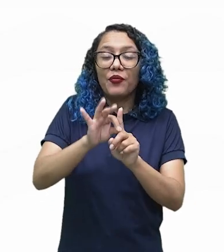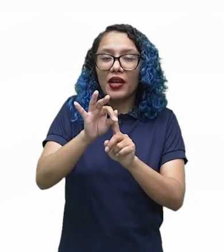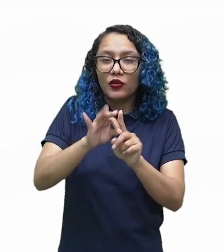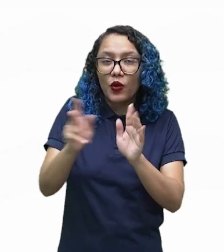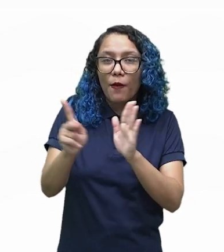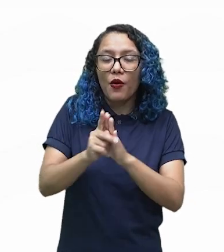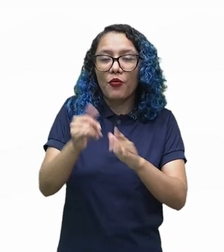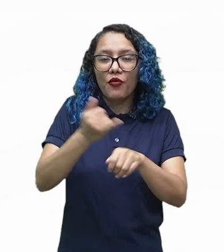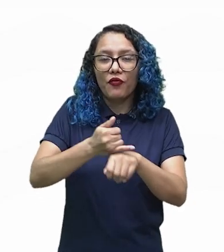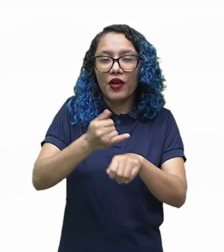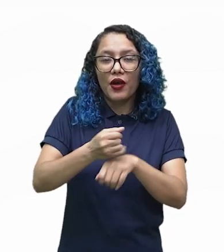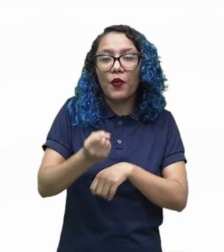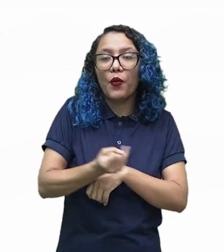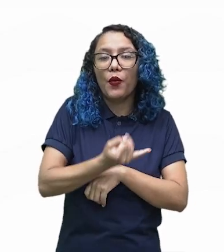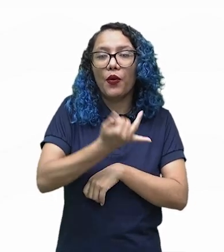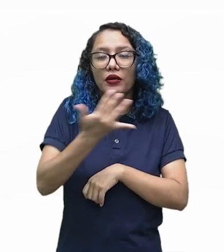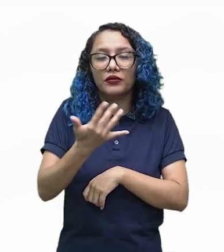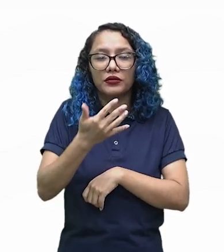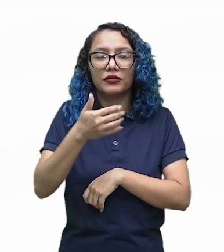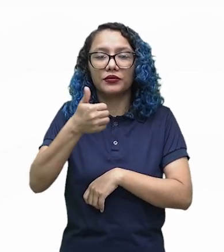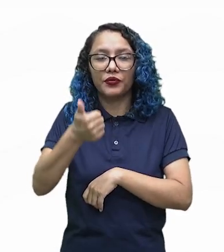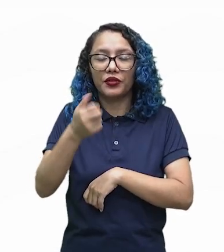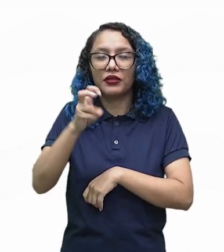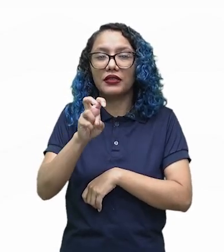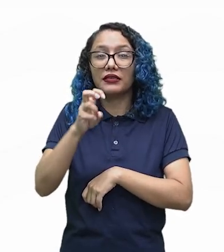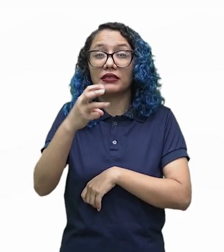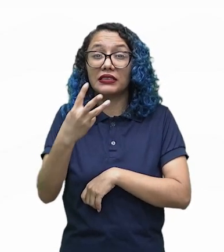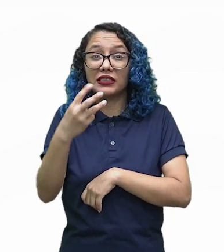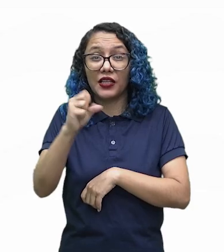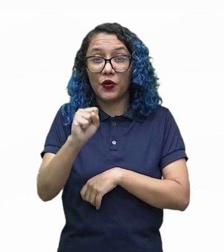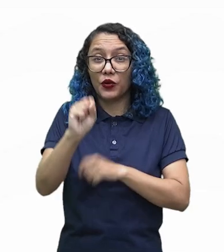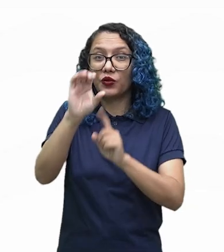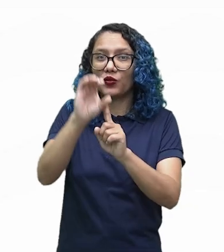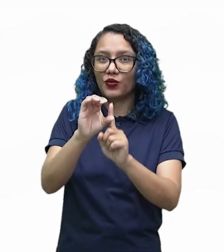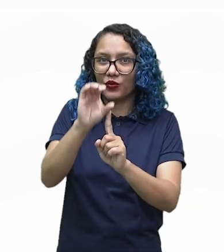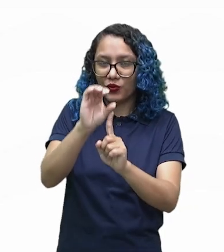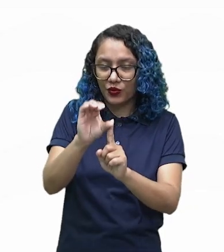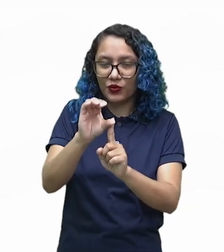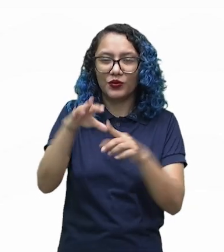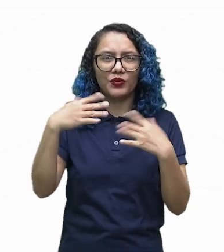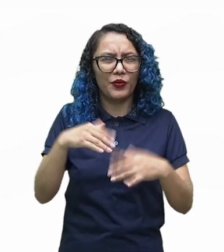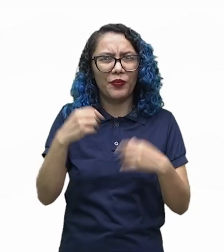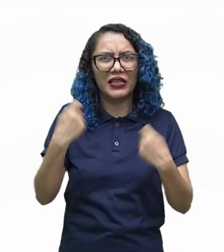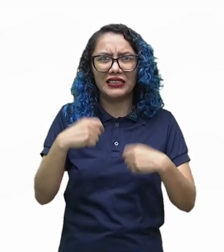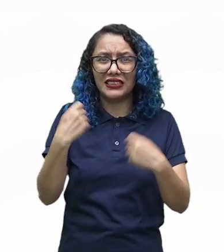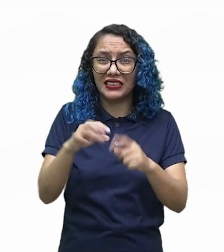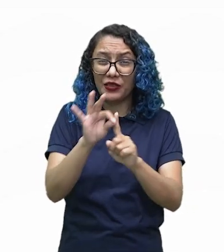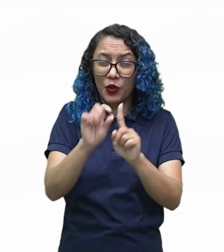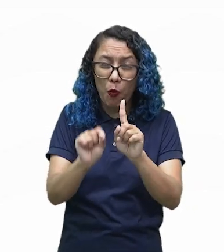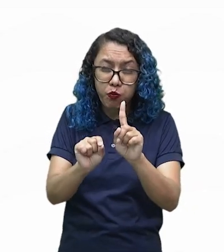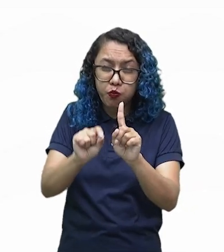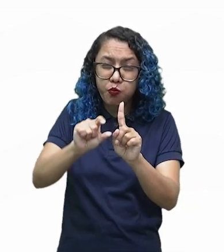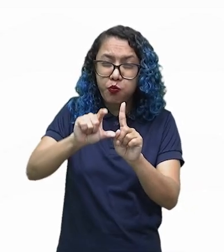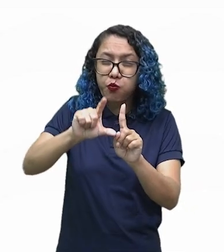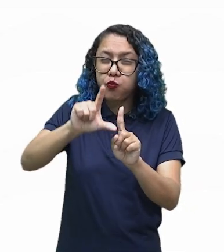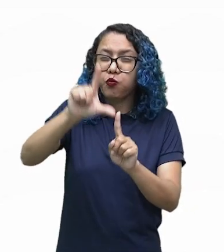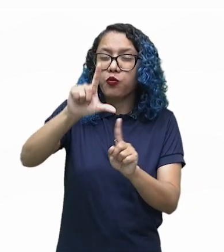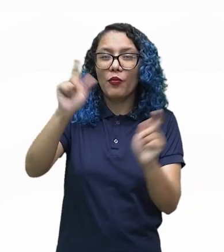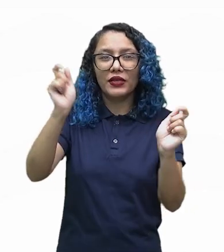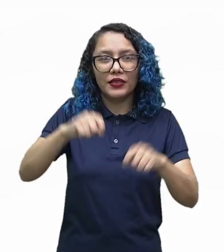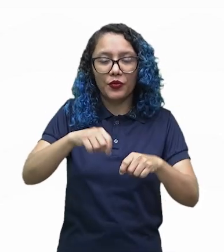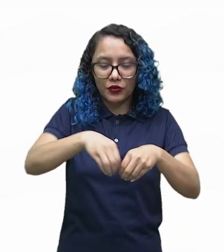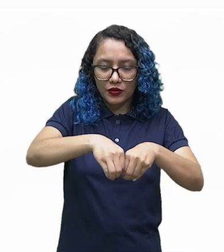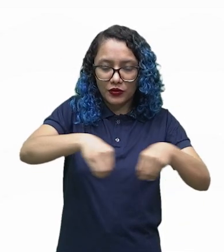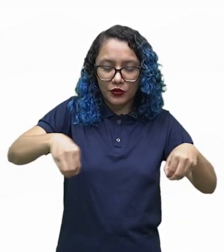ferro é de 1.538 graus Celsius. Então, a gente precisa de uma temperatura elevadíssima para transformar aquela